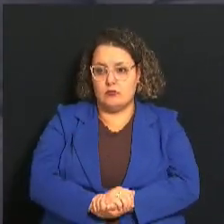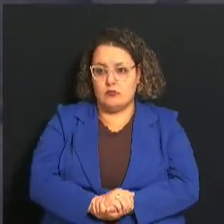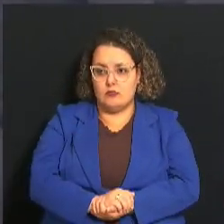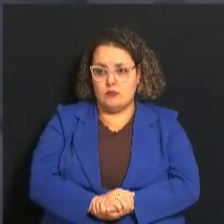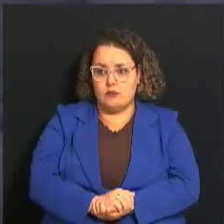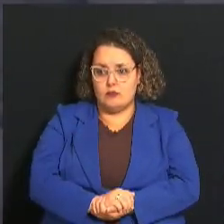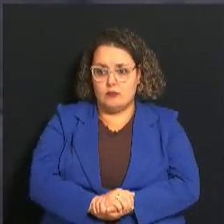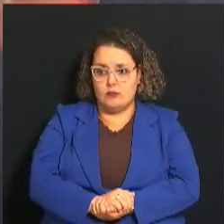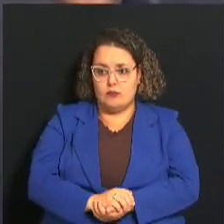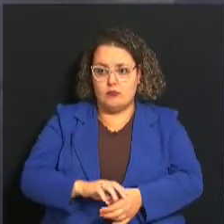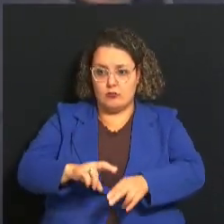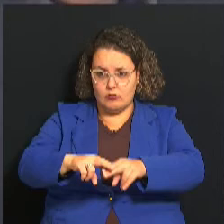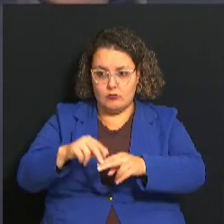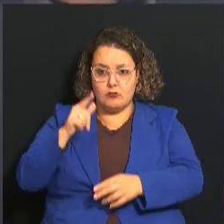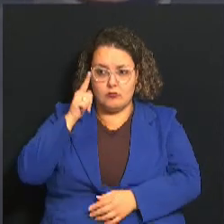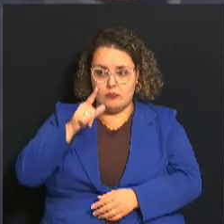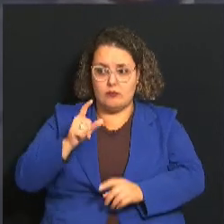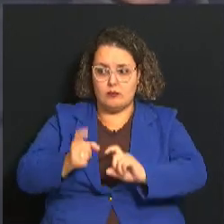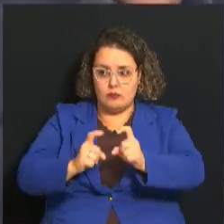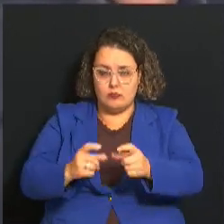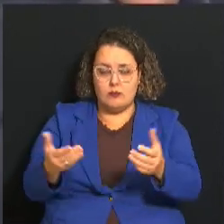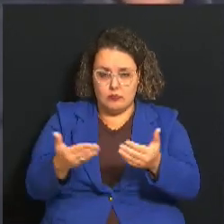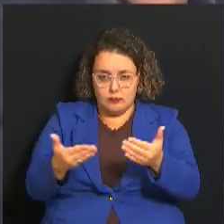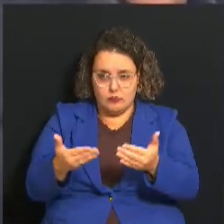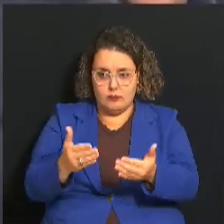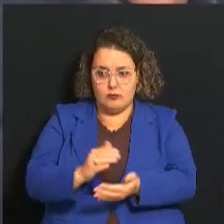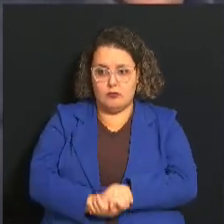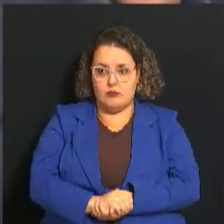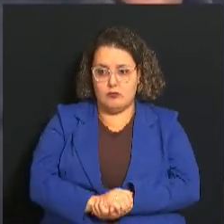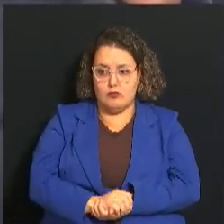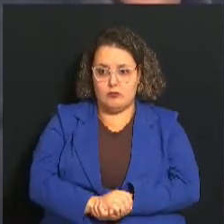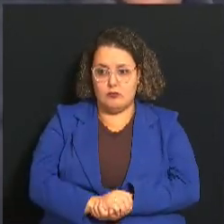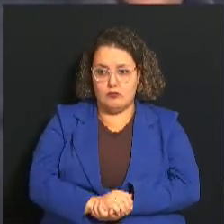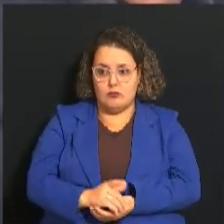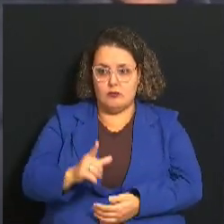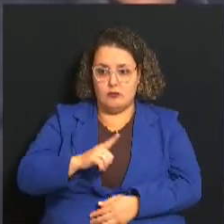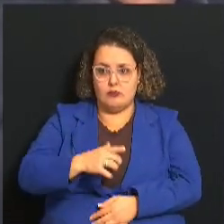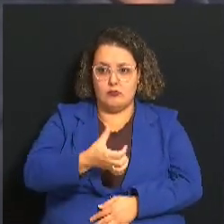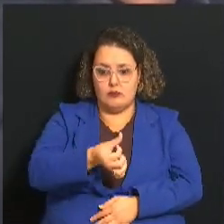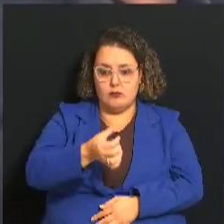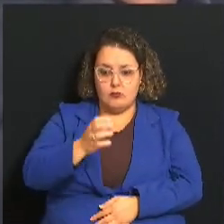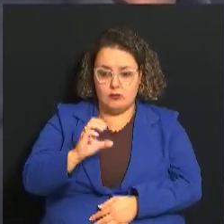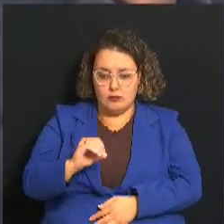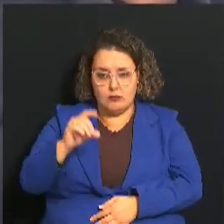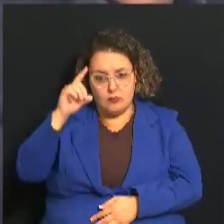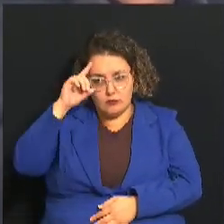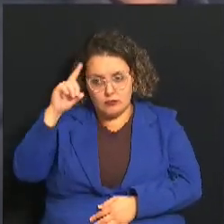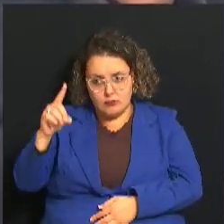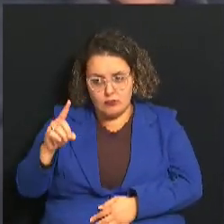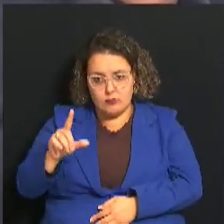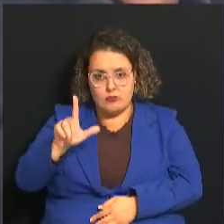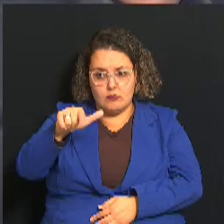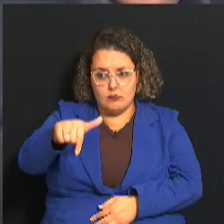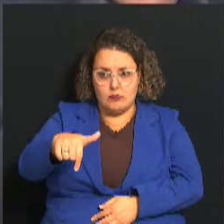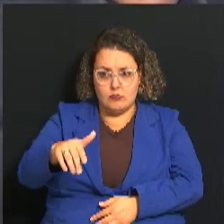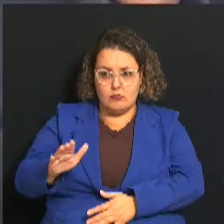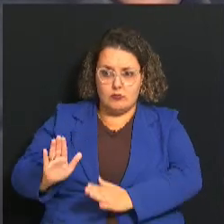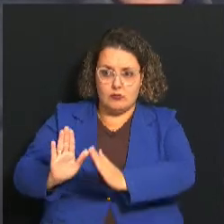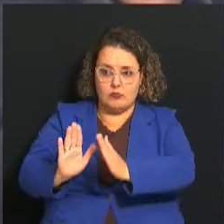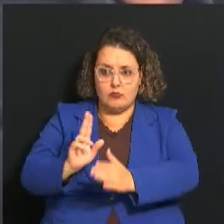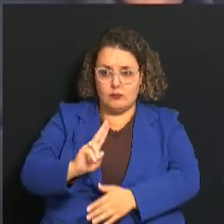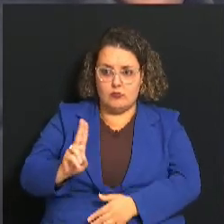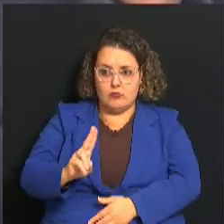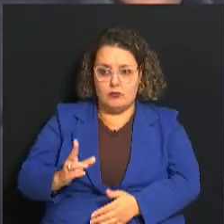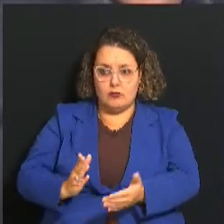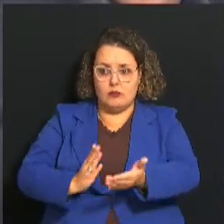gente conseguiu fazer essa reunião hoje. Mas nós tínhamos 60 dias após a nomeação da frente para aprovar o regimento